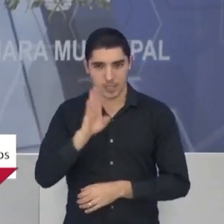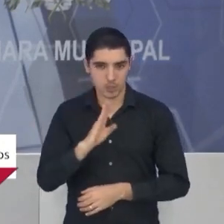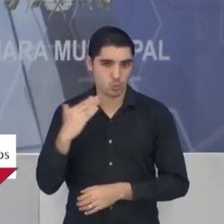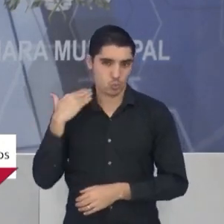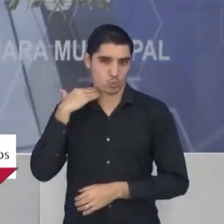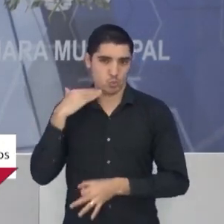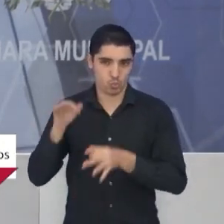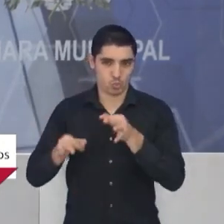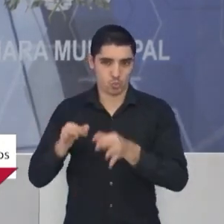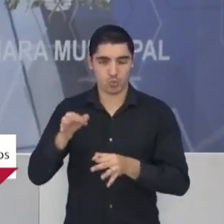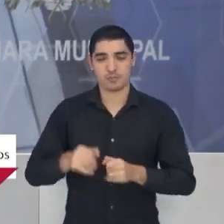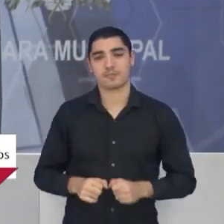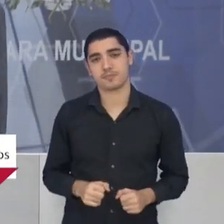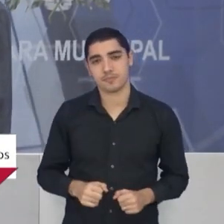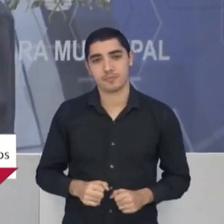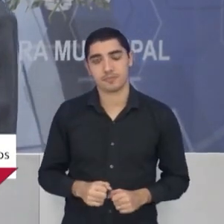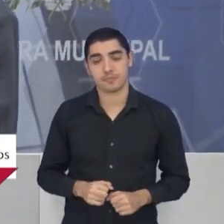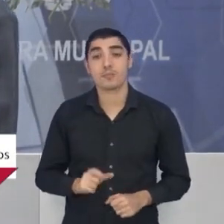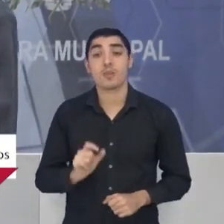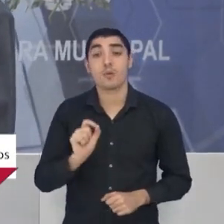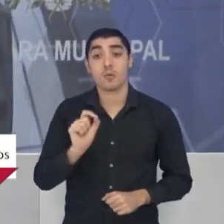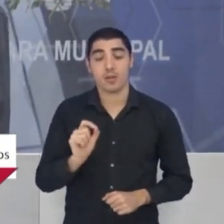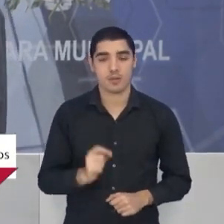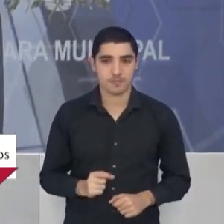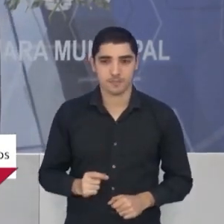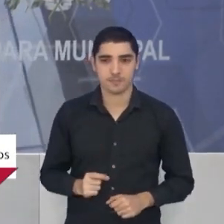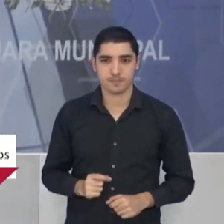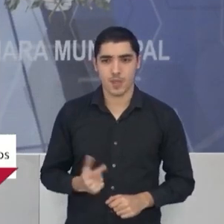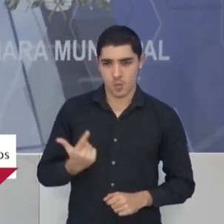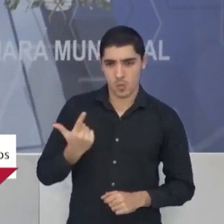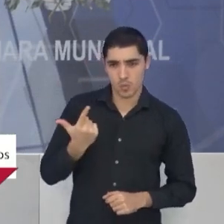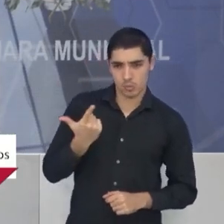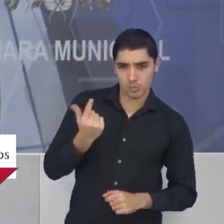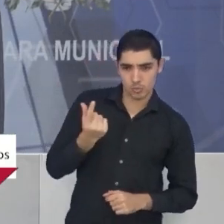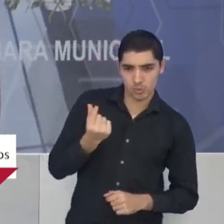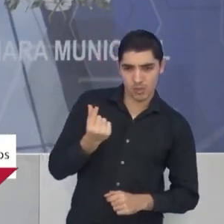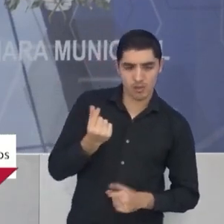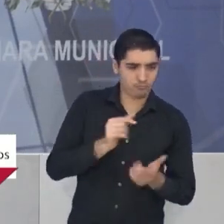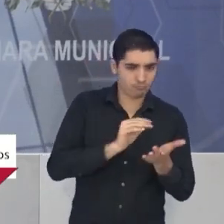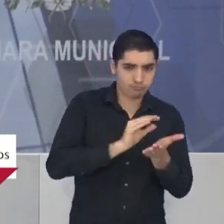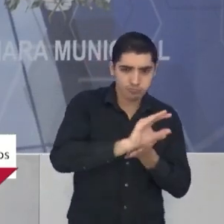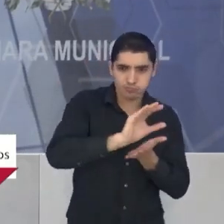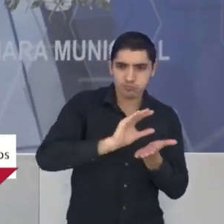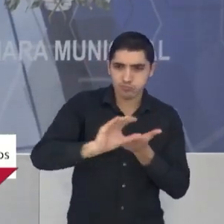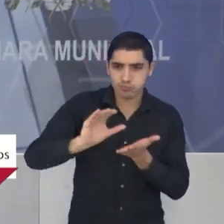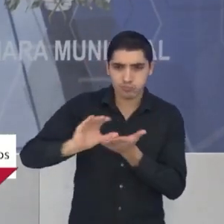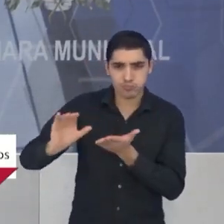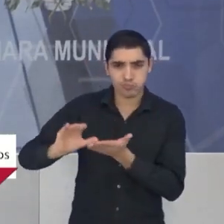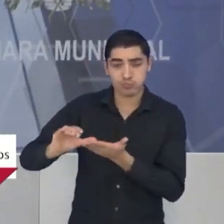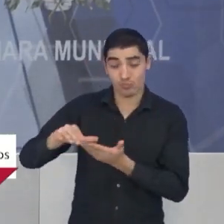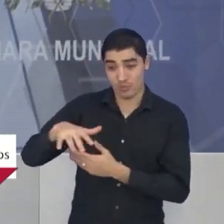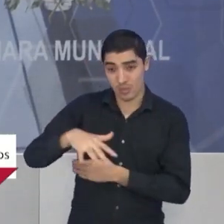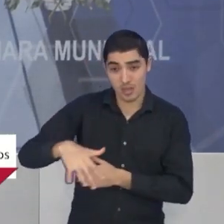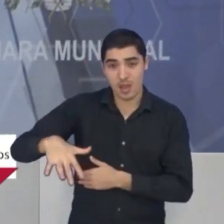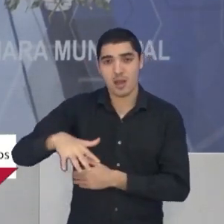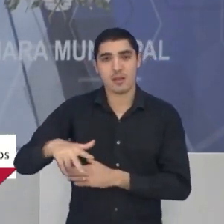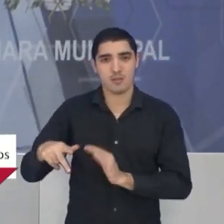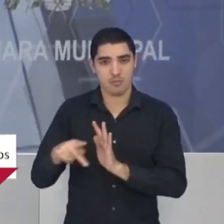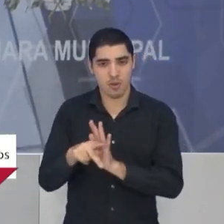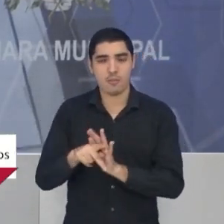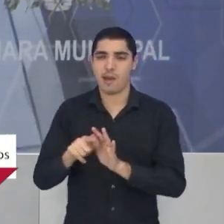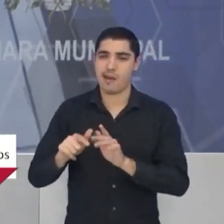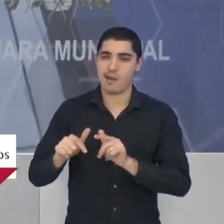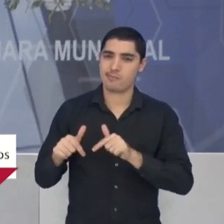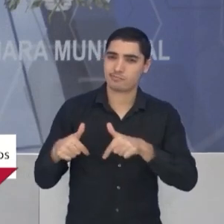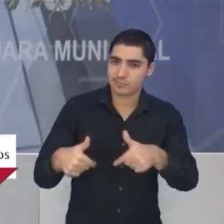Brasil os débitos fiscais que estão em andamento no poder judiciário as famosas ações